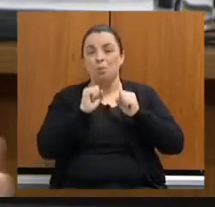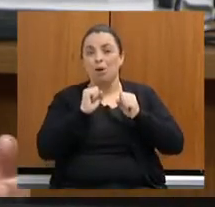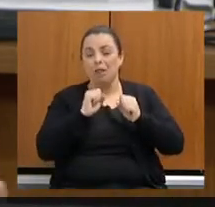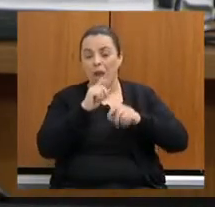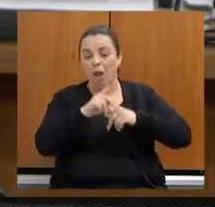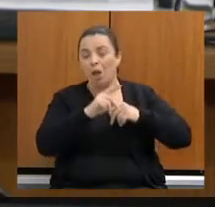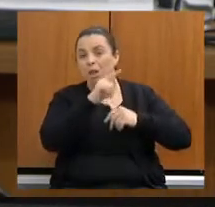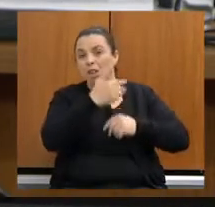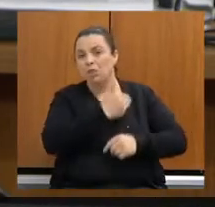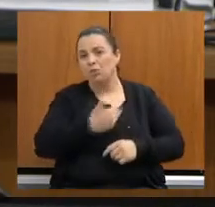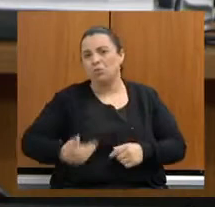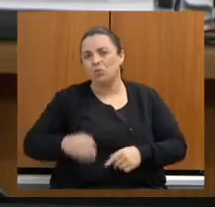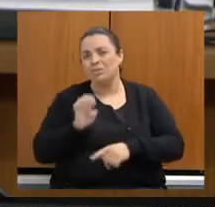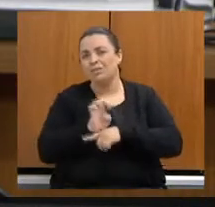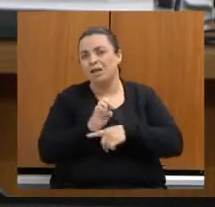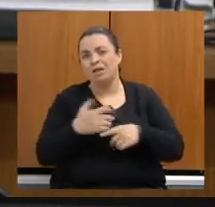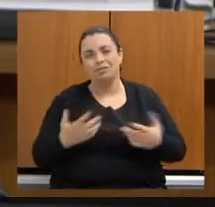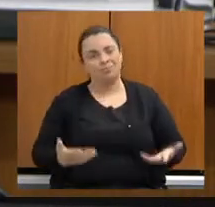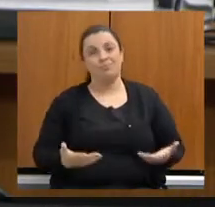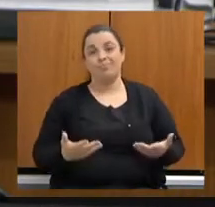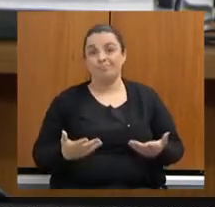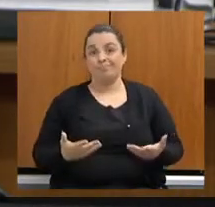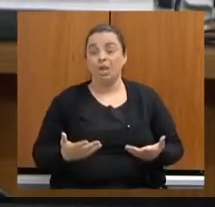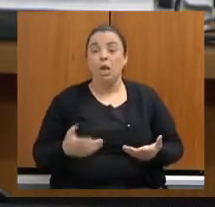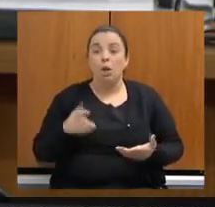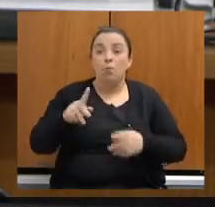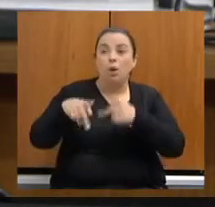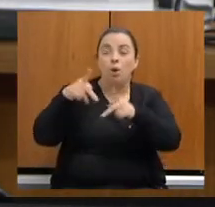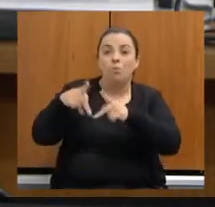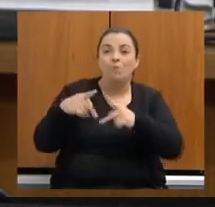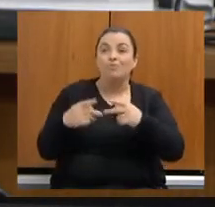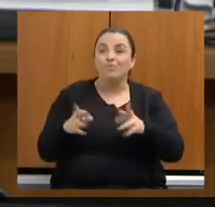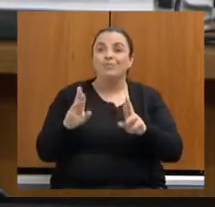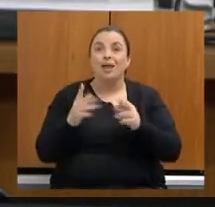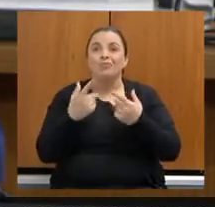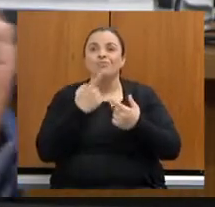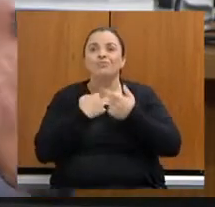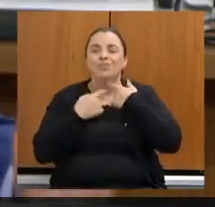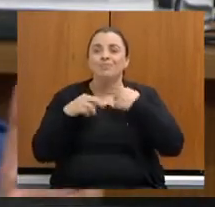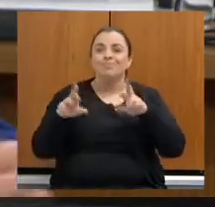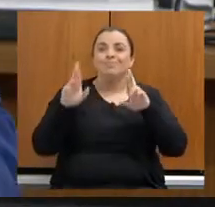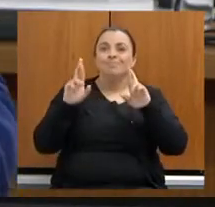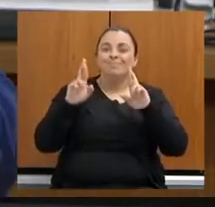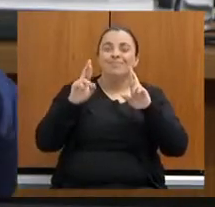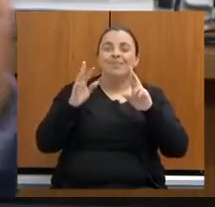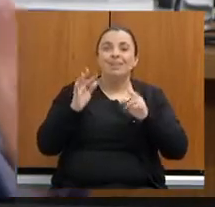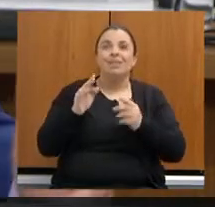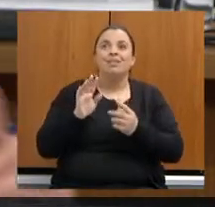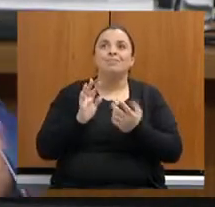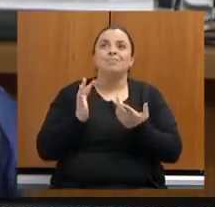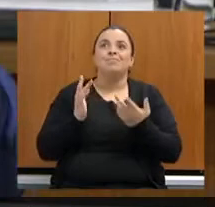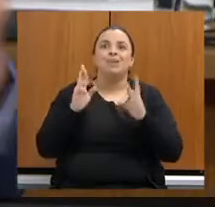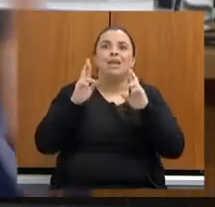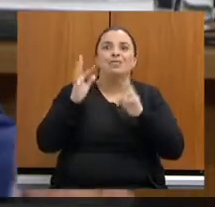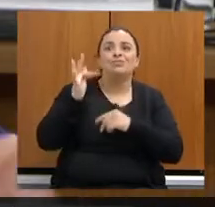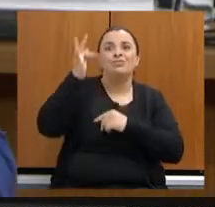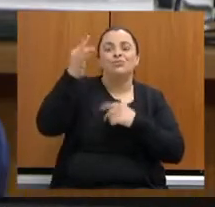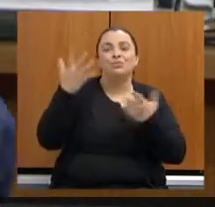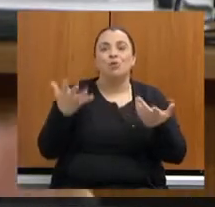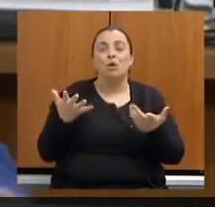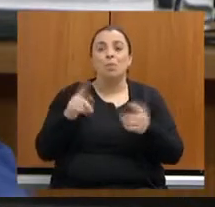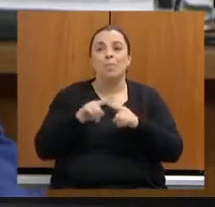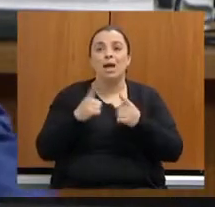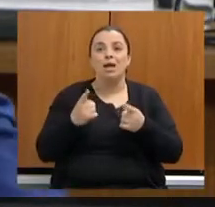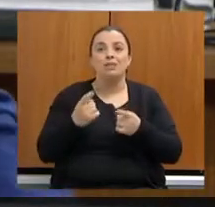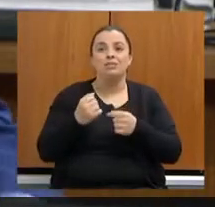queria ser uma ideia queria se Esperança nas pessoas e eles vão vendo e passa os dias e